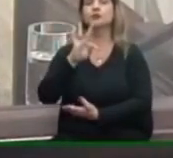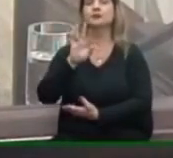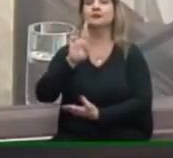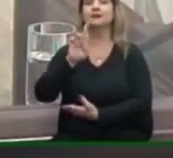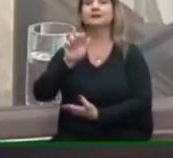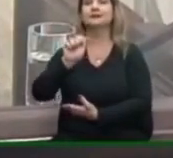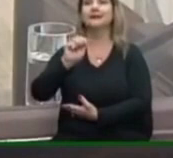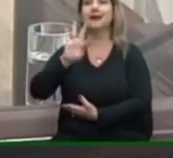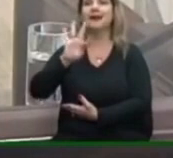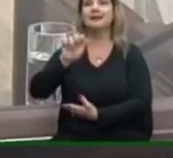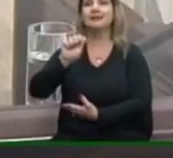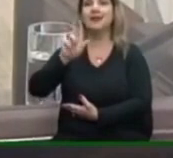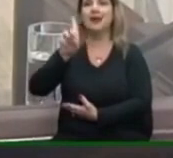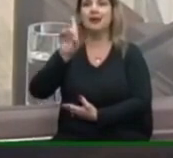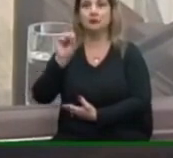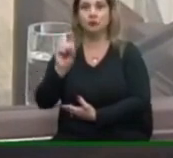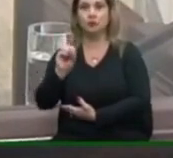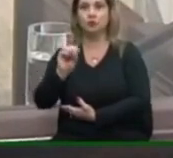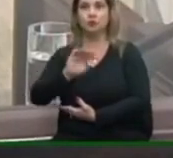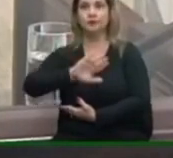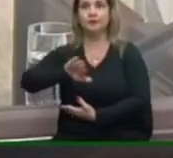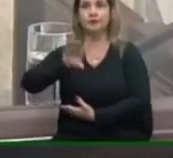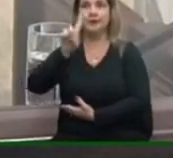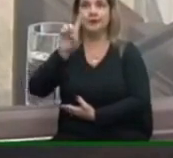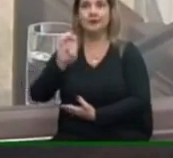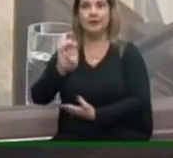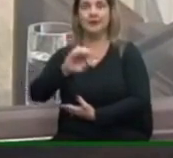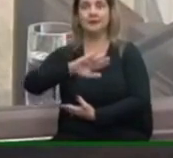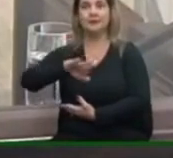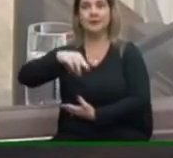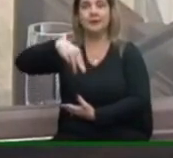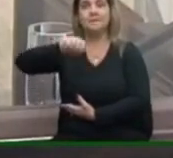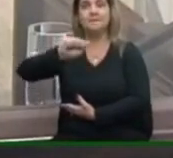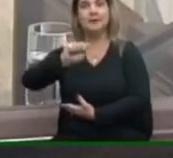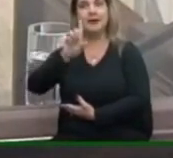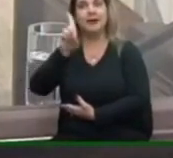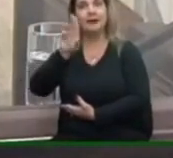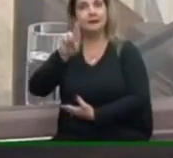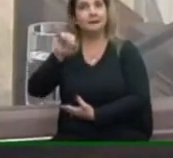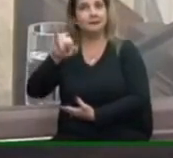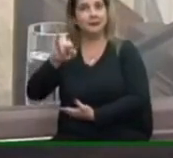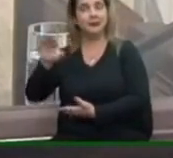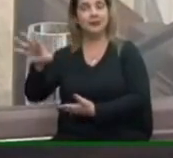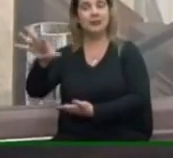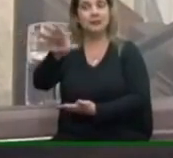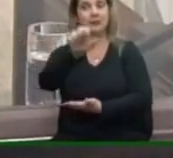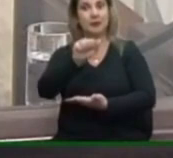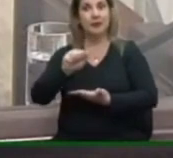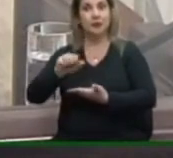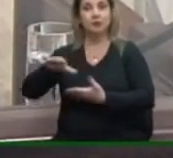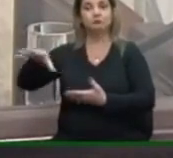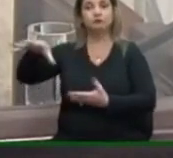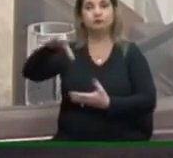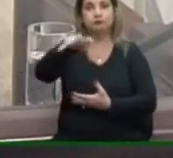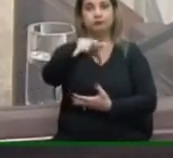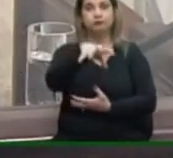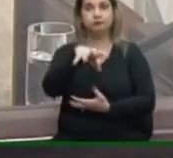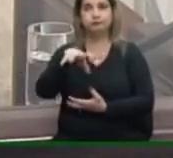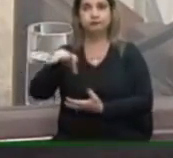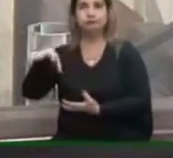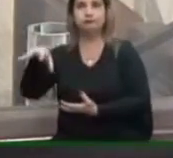Madri que destinaram em toda a macrorregião missioneira Deputado Marrone